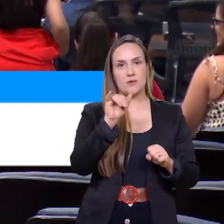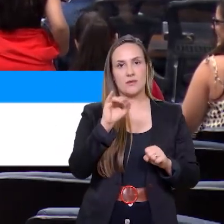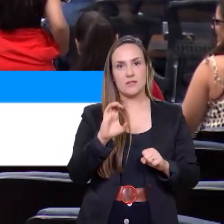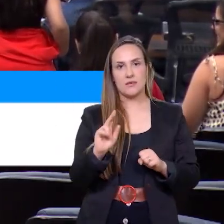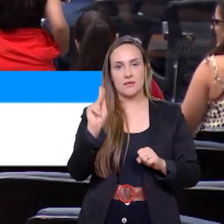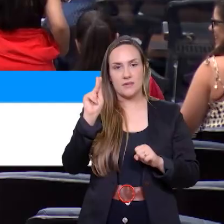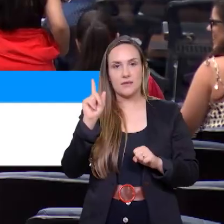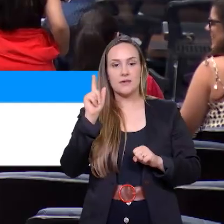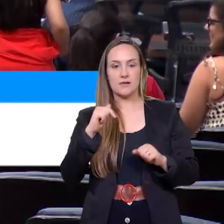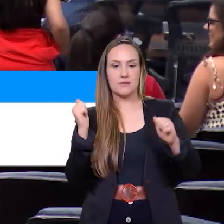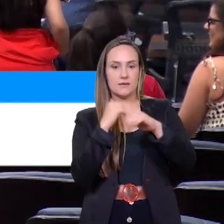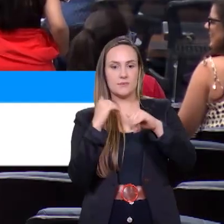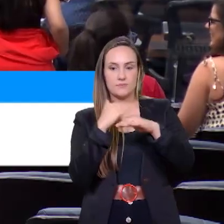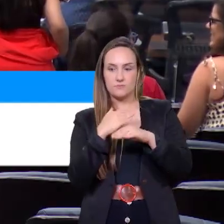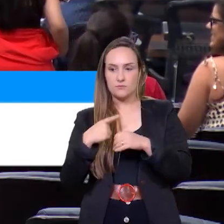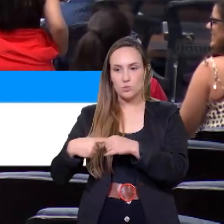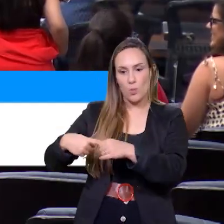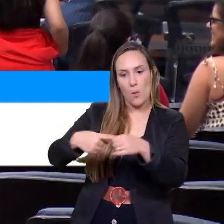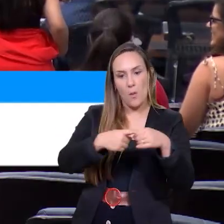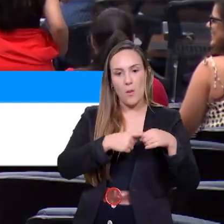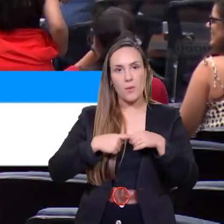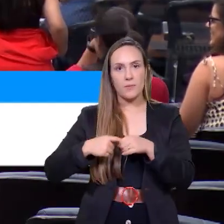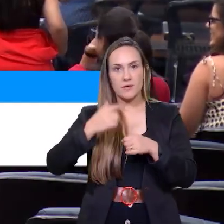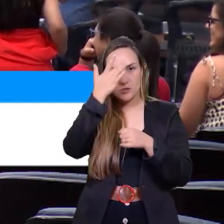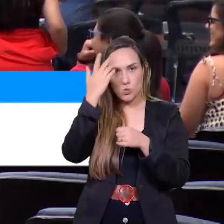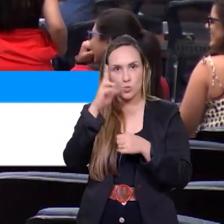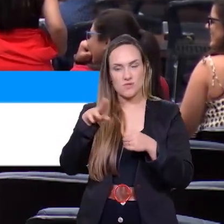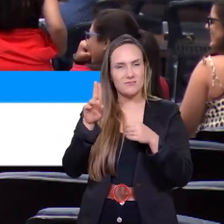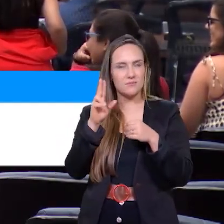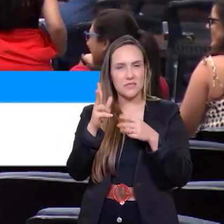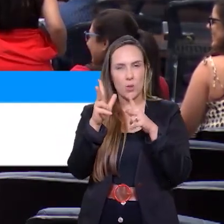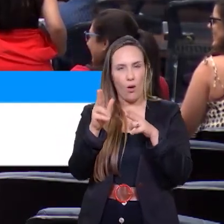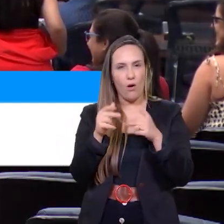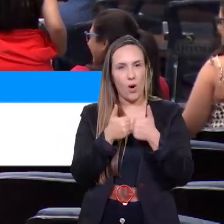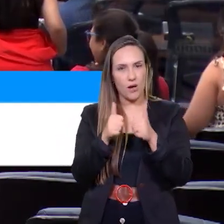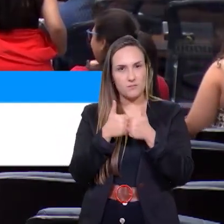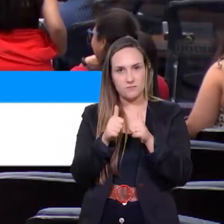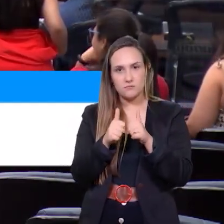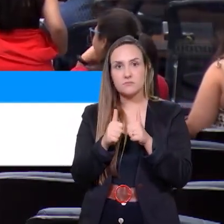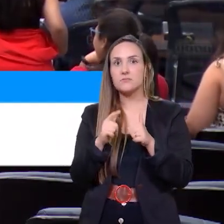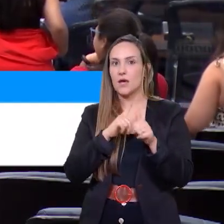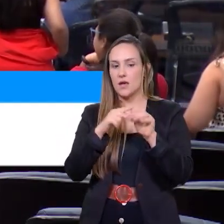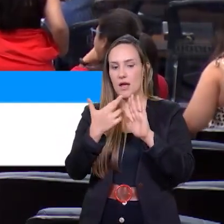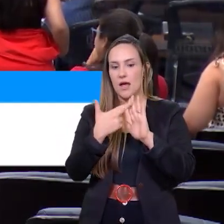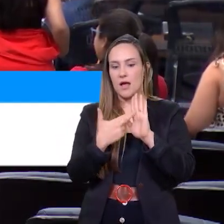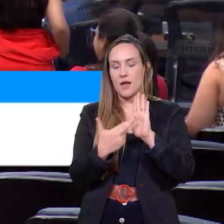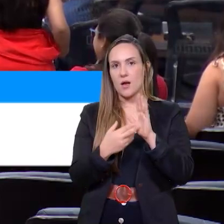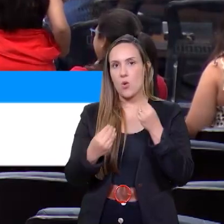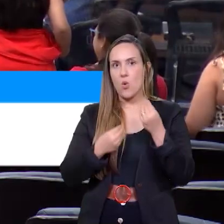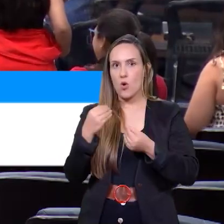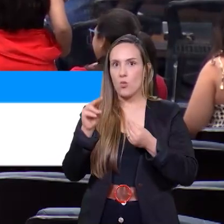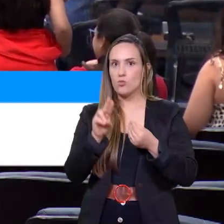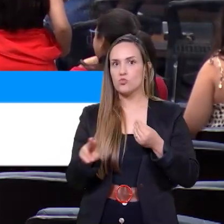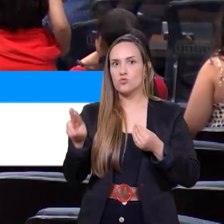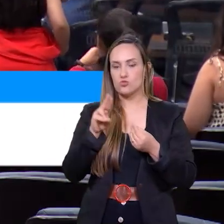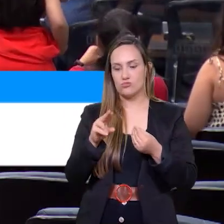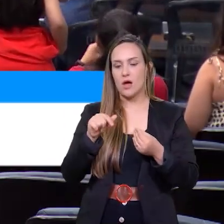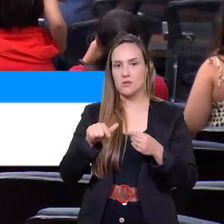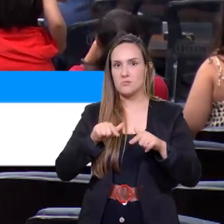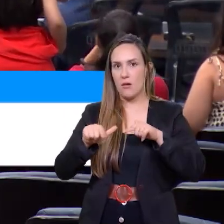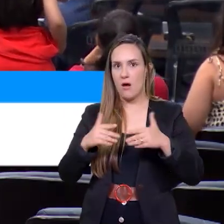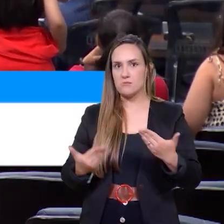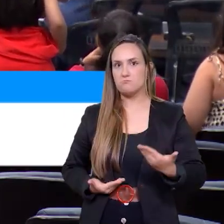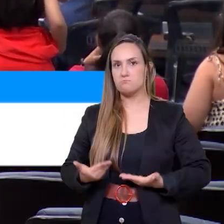de Transporte Rodoviário Intermunicipal de Passageiros do Estado, estabelecendo critérios para exploração